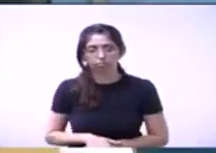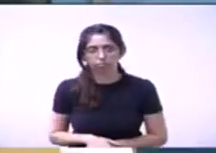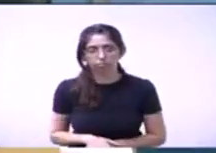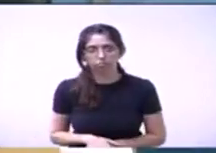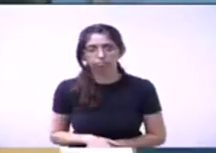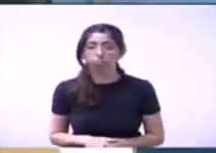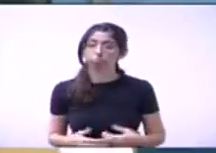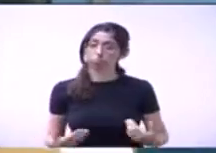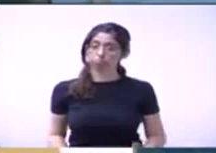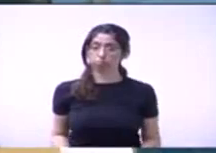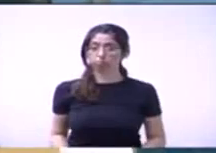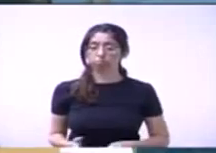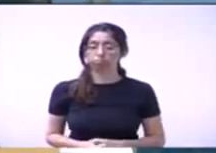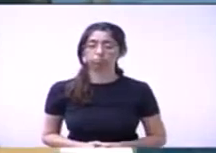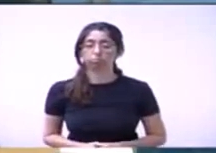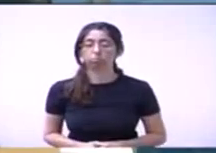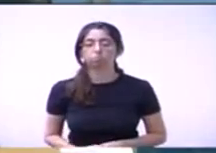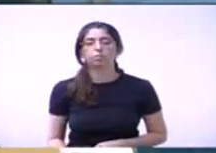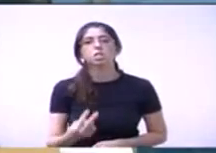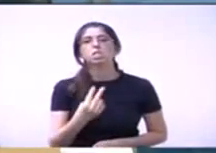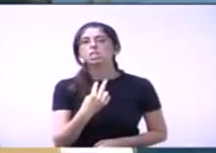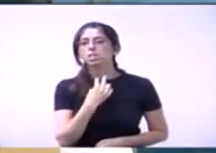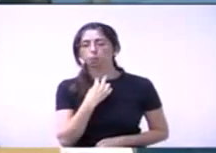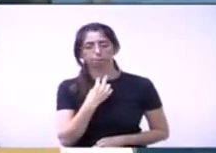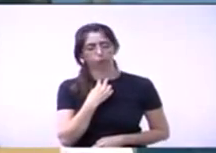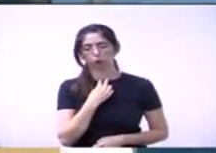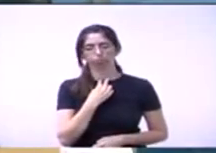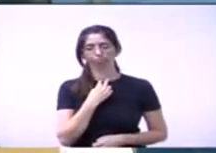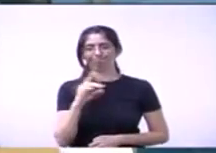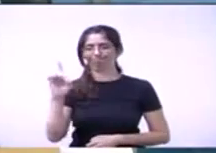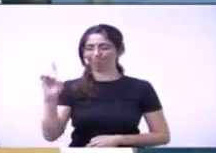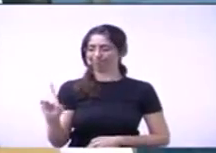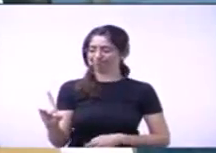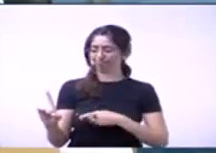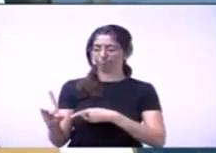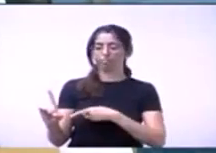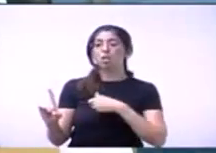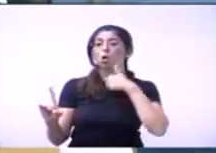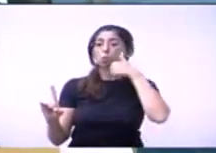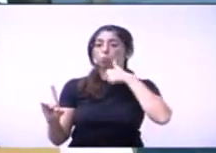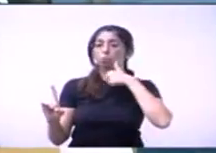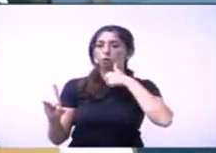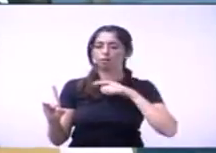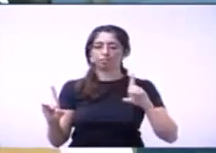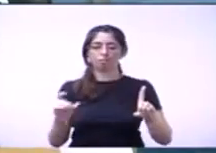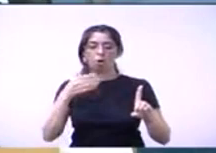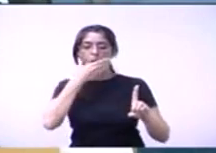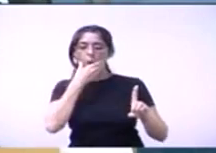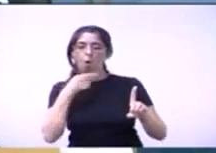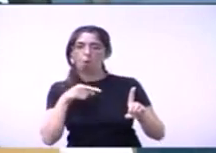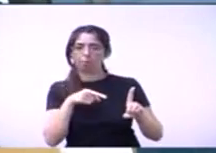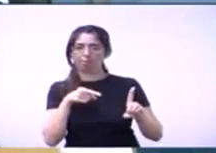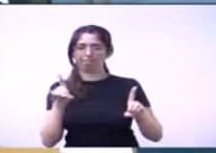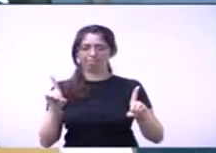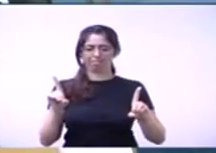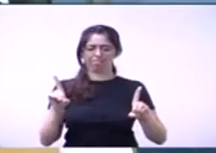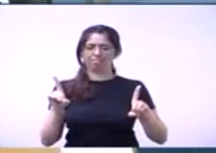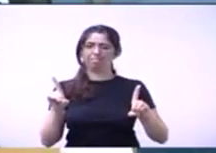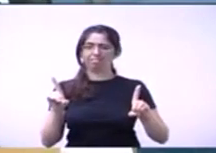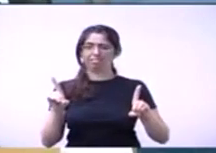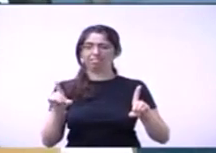não pode fazer diferença entre homem e mulher. Por que que homem tem 40% de vaga e a